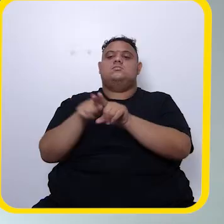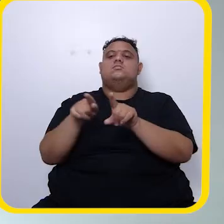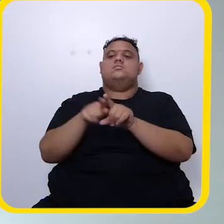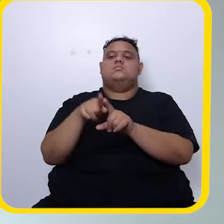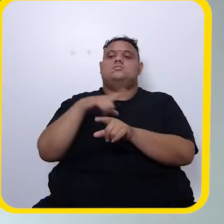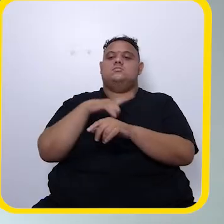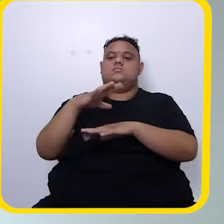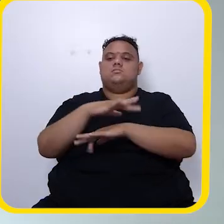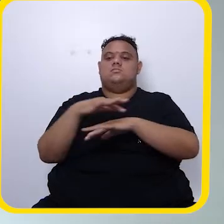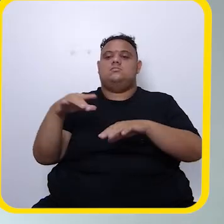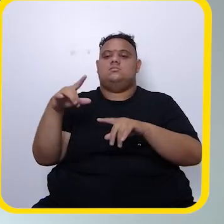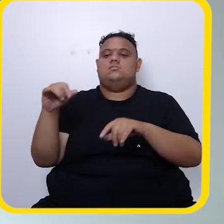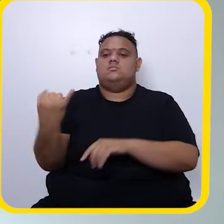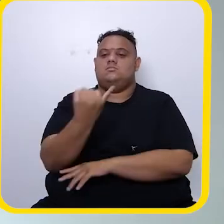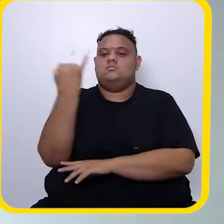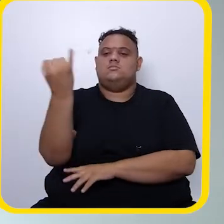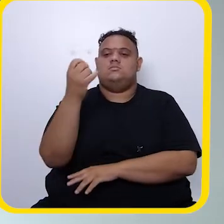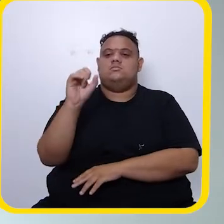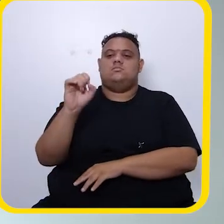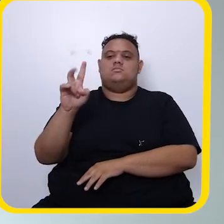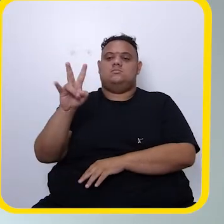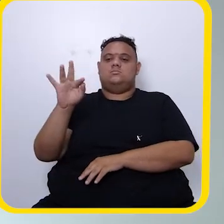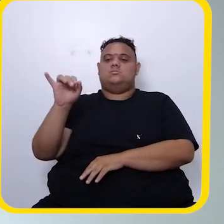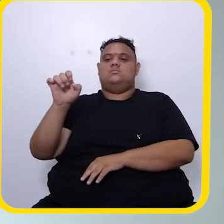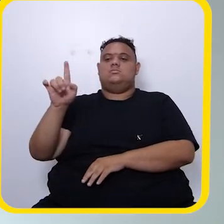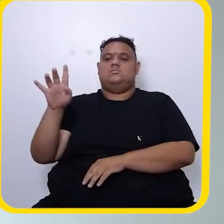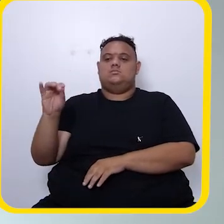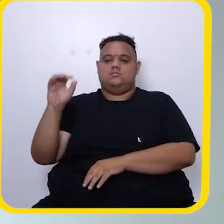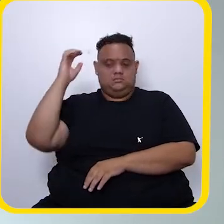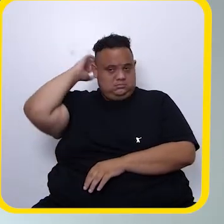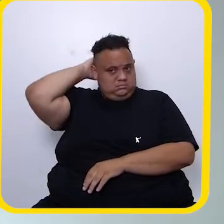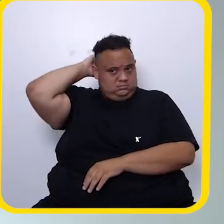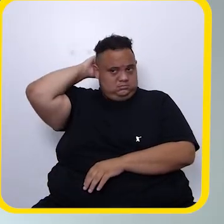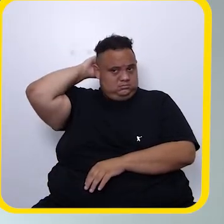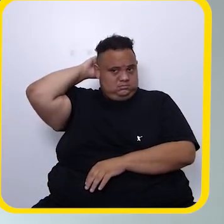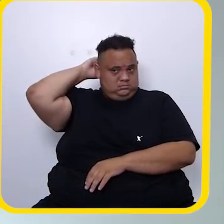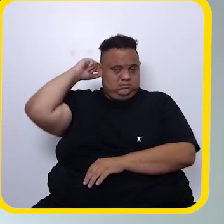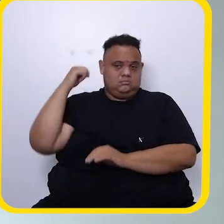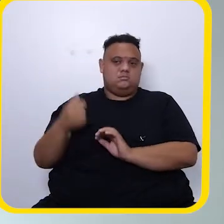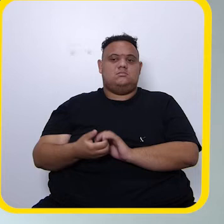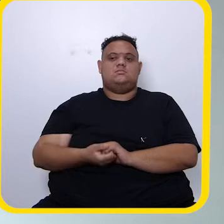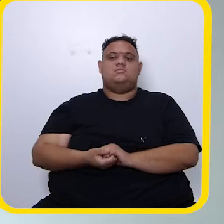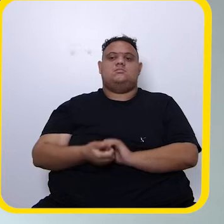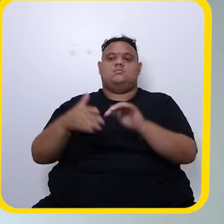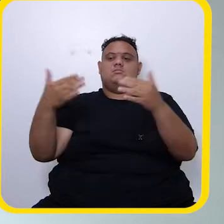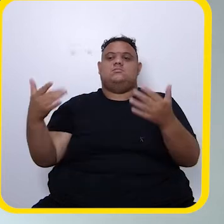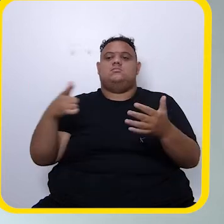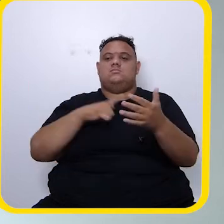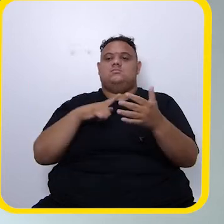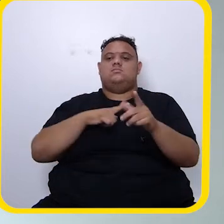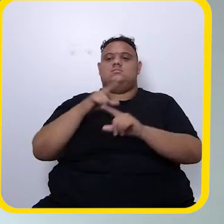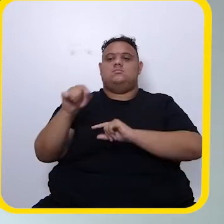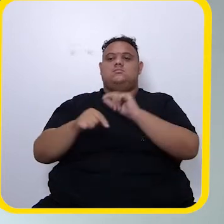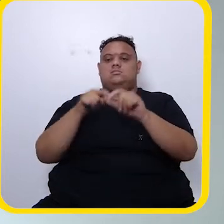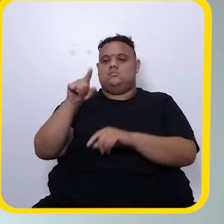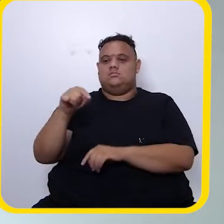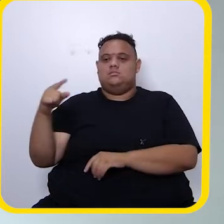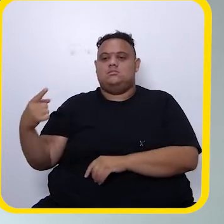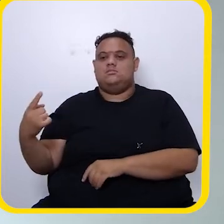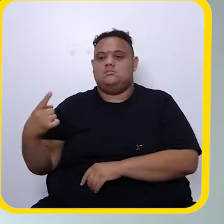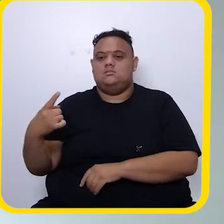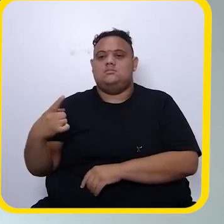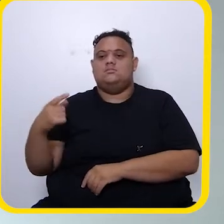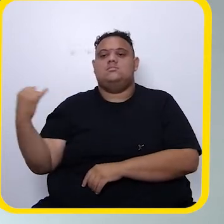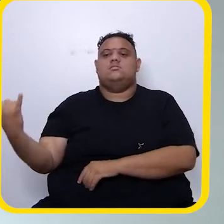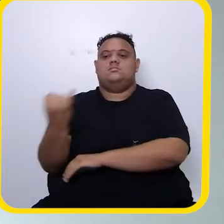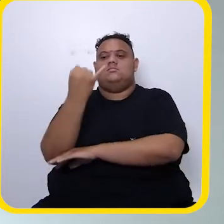né, também uma importante cidade dentro do cenário cubano. Então, Cuba traz esses aspectos, né, de